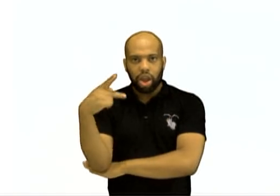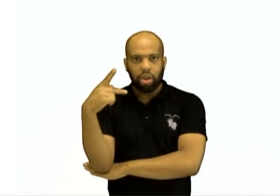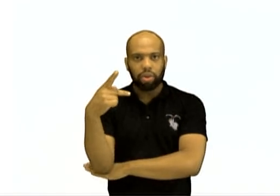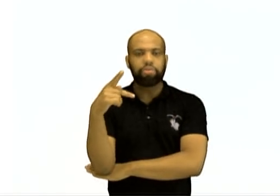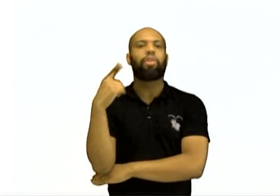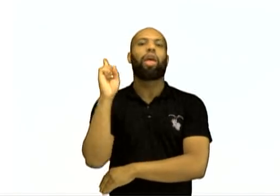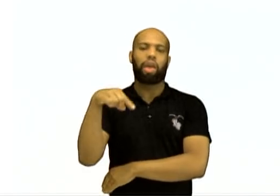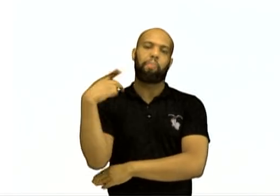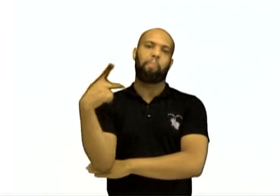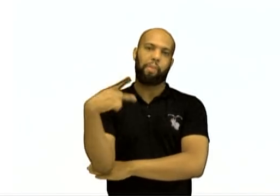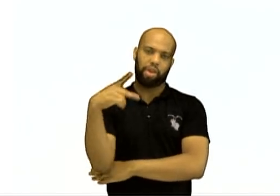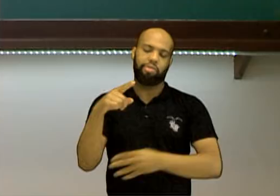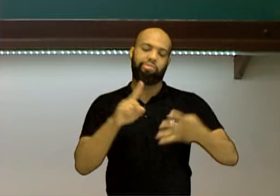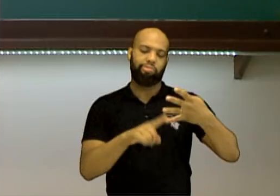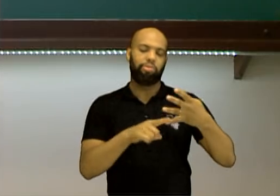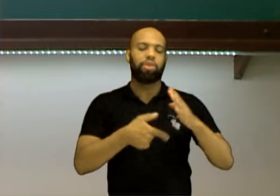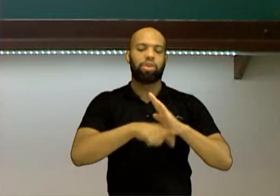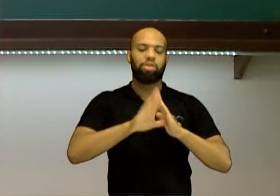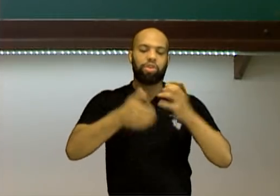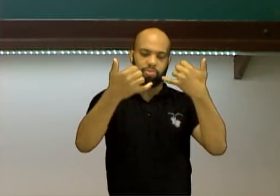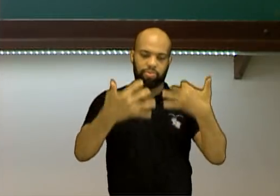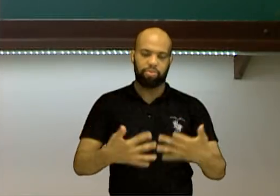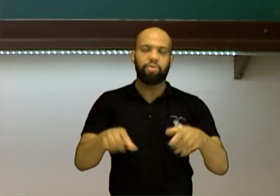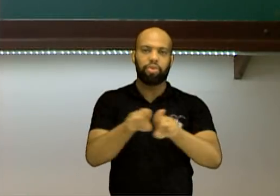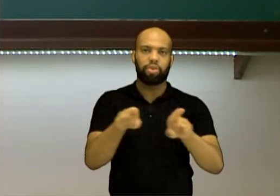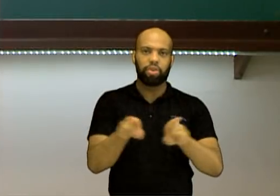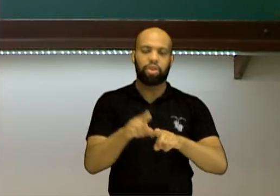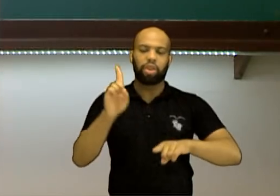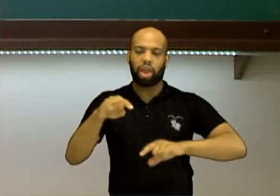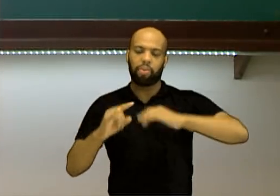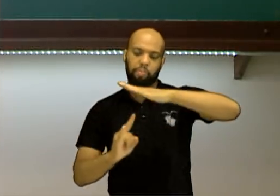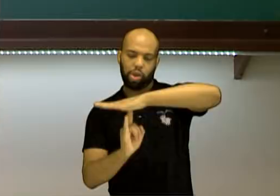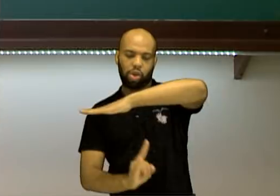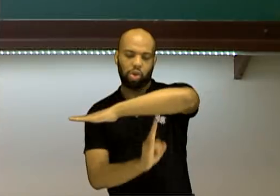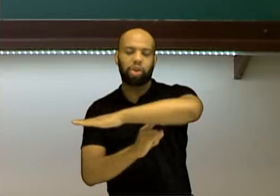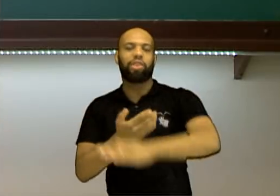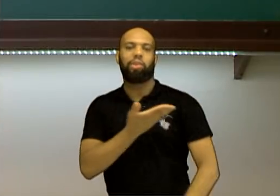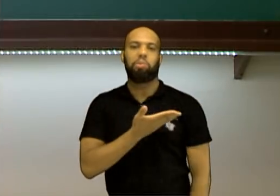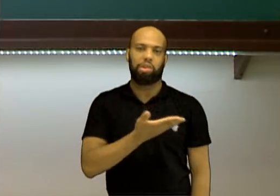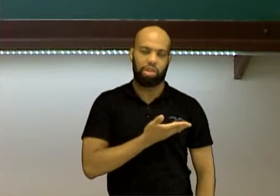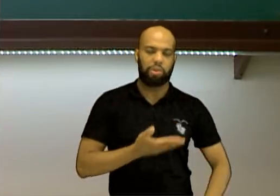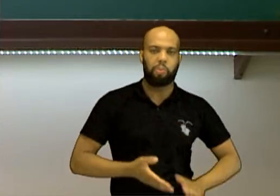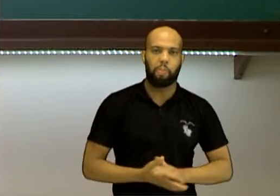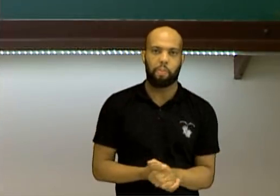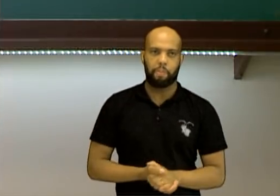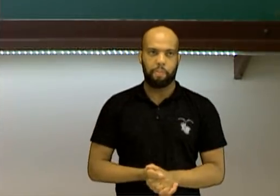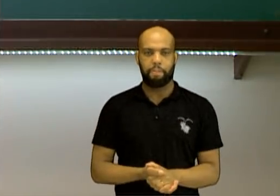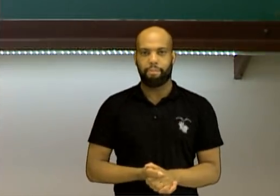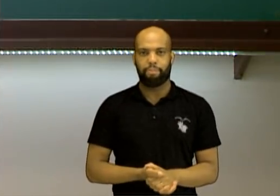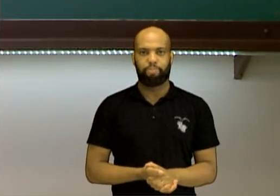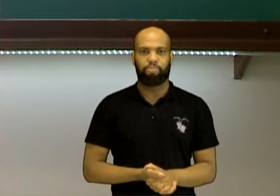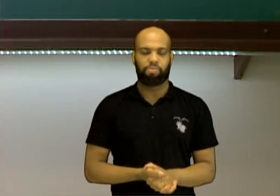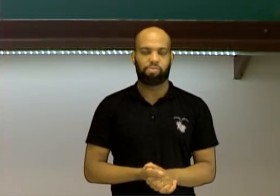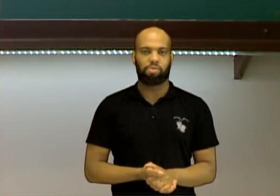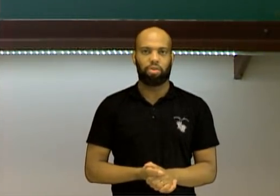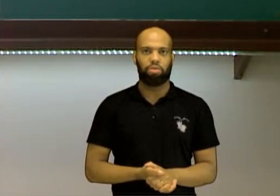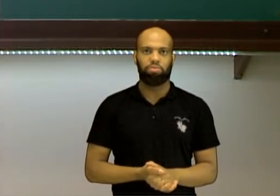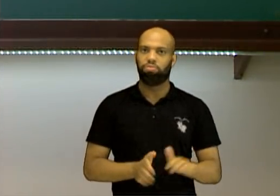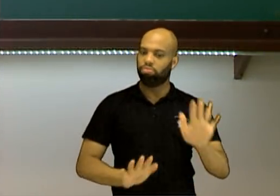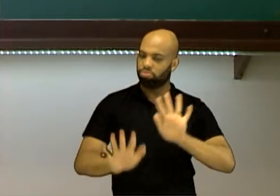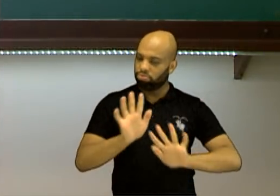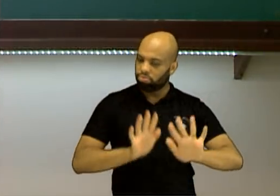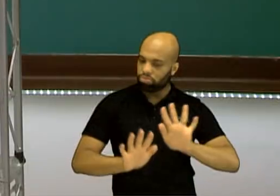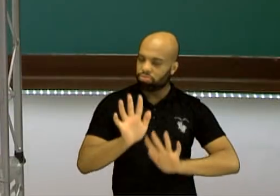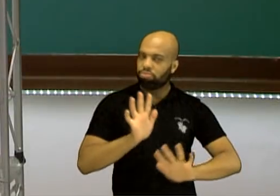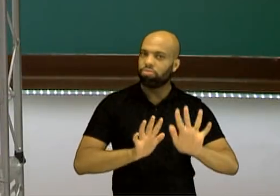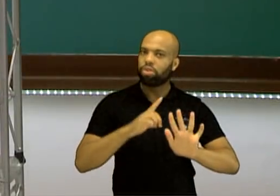do Paraguai, né? Já fiz menção aqui na aula sobre a Ponte da Amizade, ok? E tomar cuidado, né, que